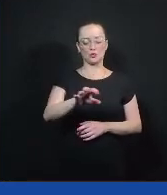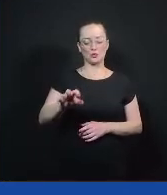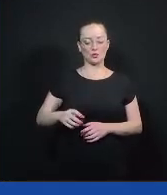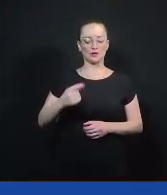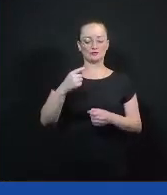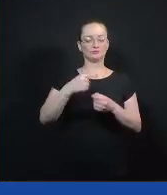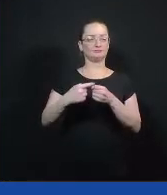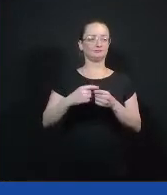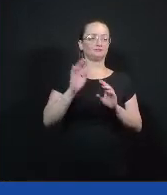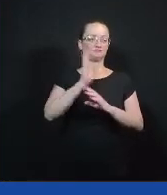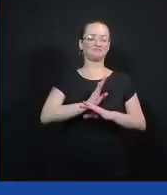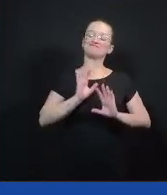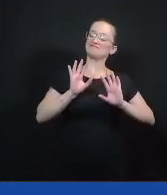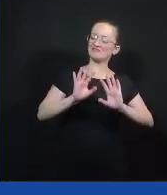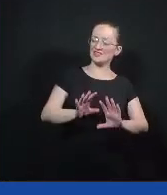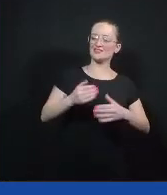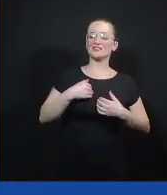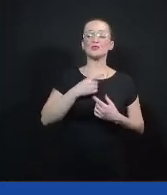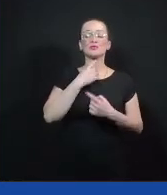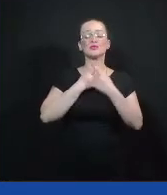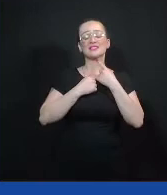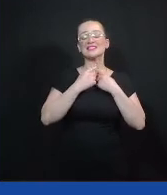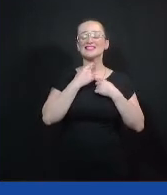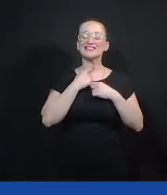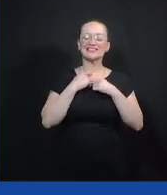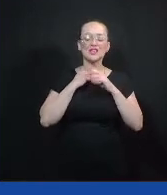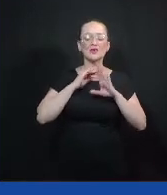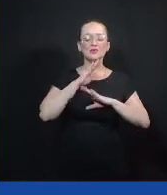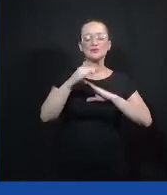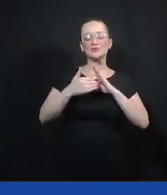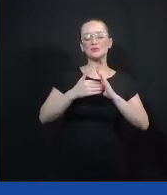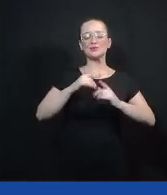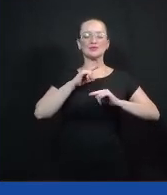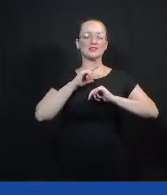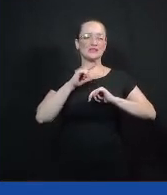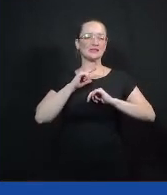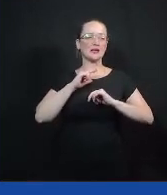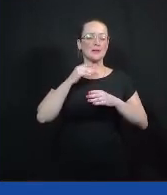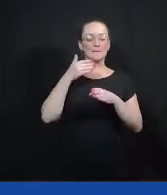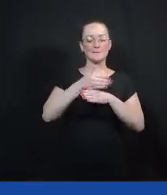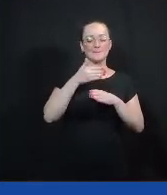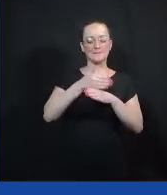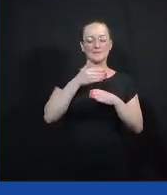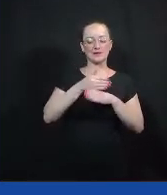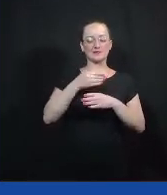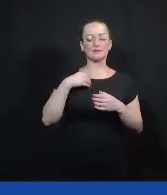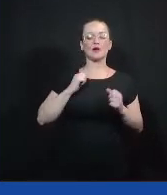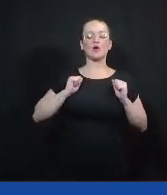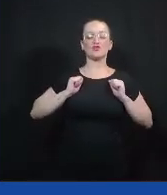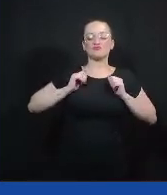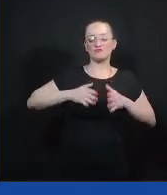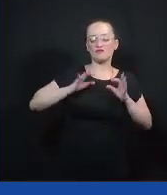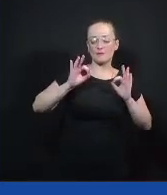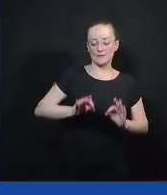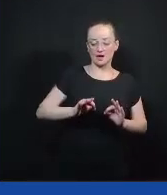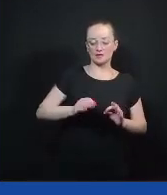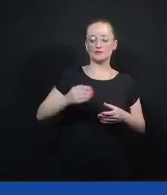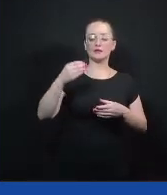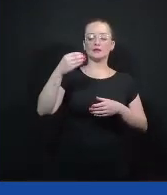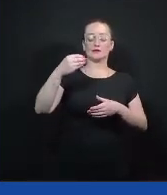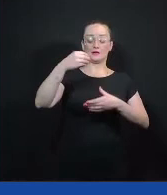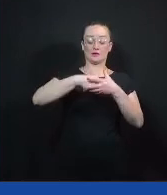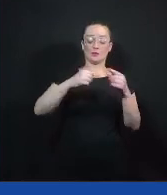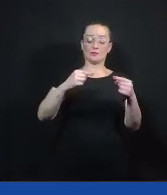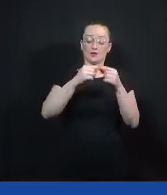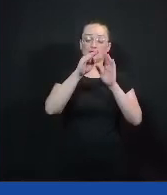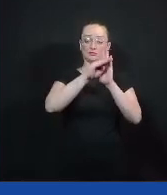Brasil. Então é isso, e eu desejo que, né, todos tenham uma participação bastante ativa dentro de todos os protocolos de